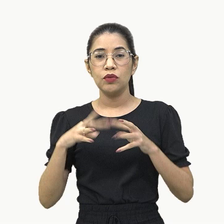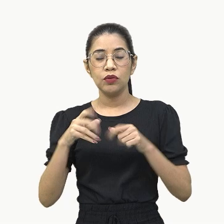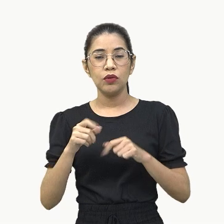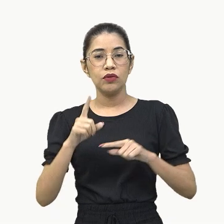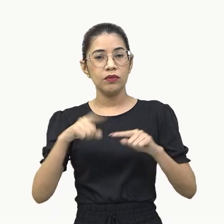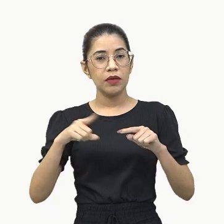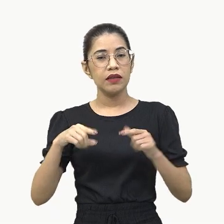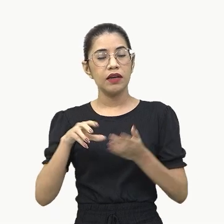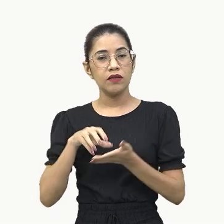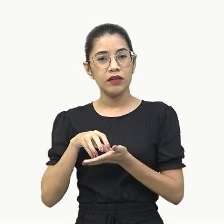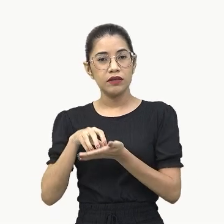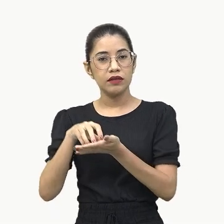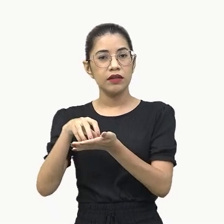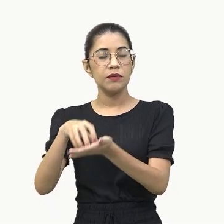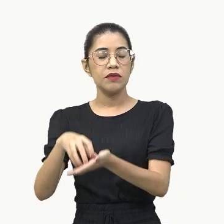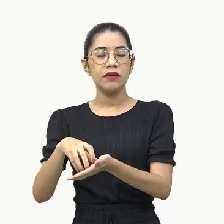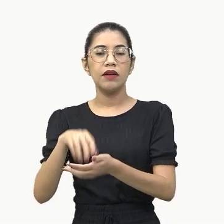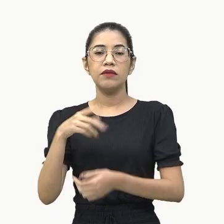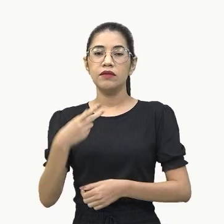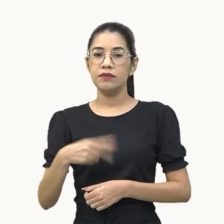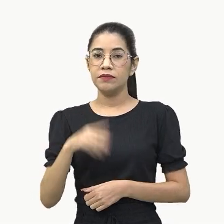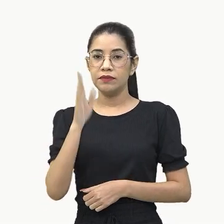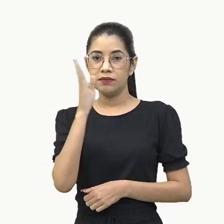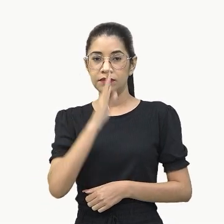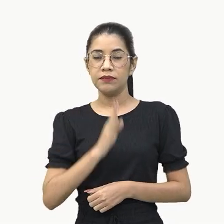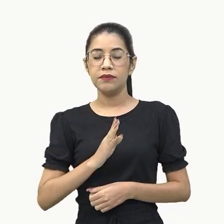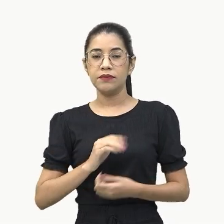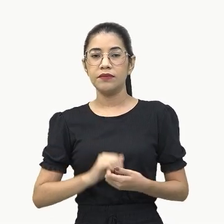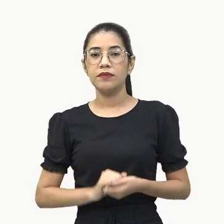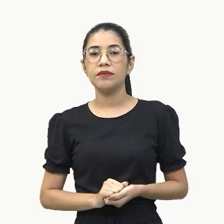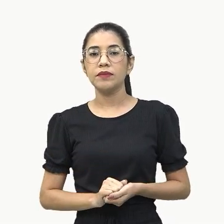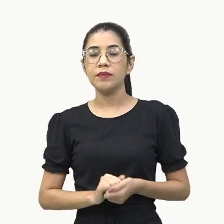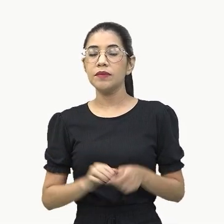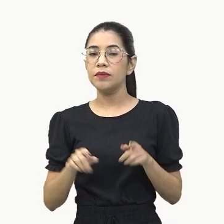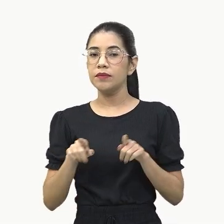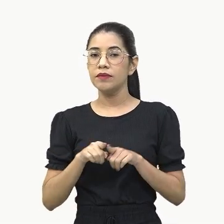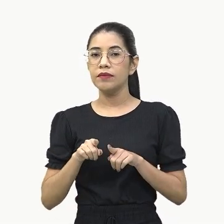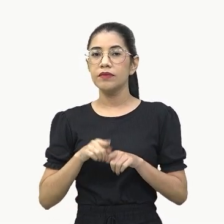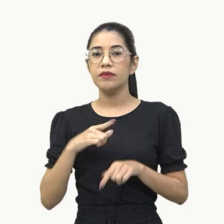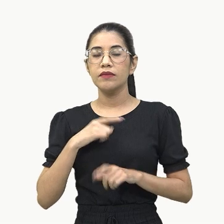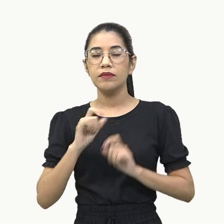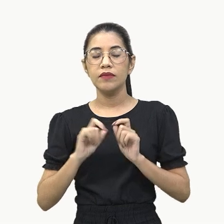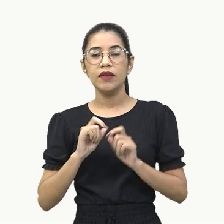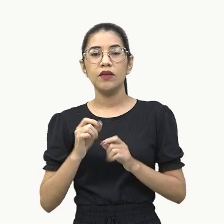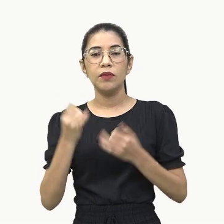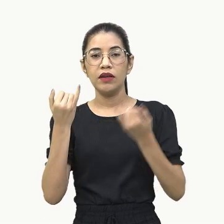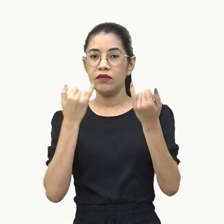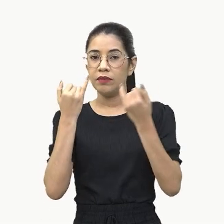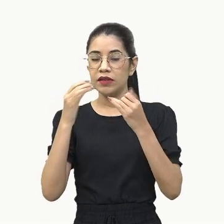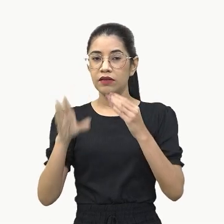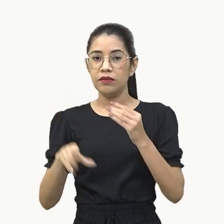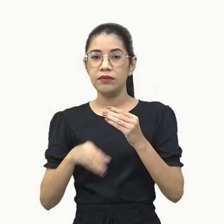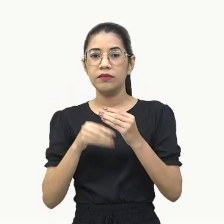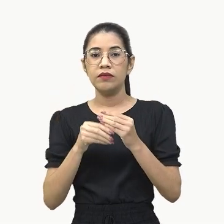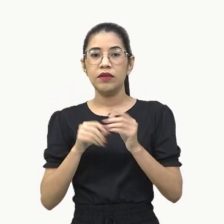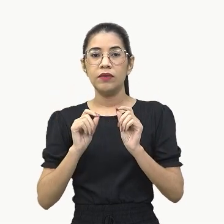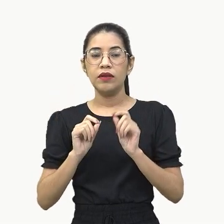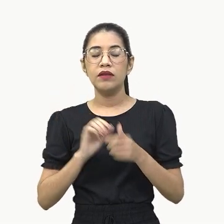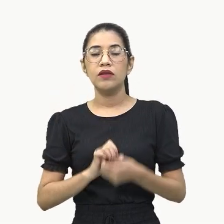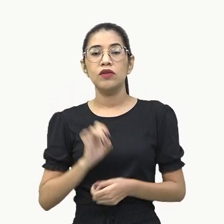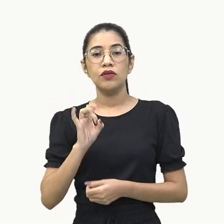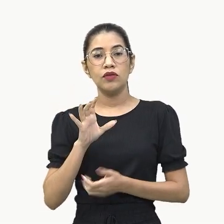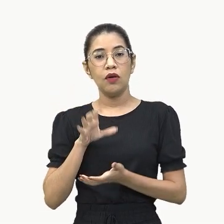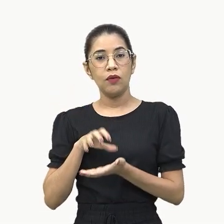transportadas no país e nós temos aqui uma outra informação aqui a gente tem apenas as